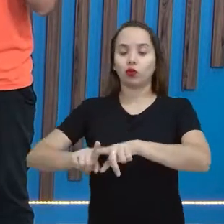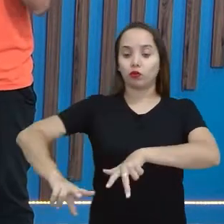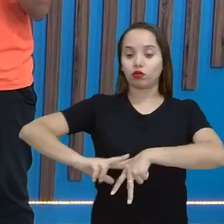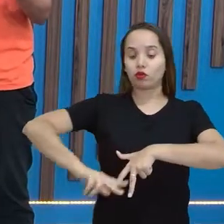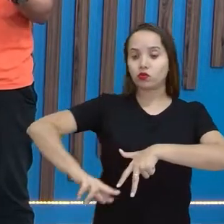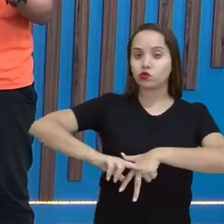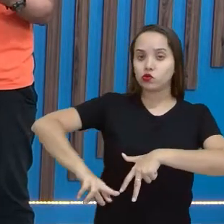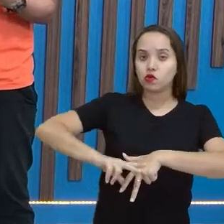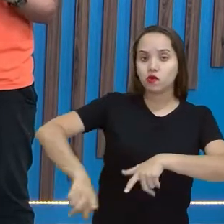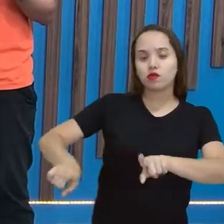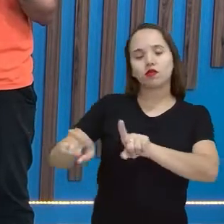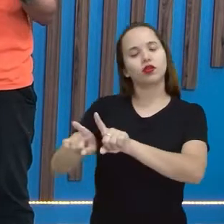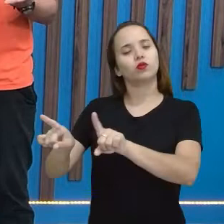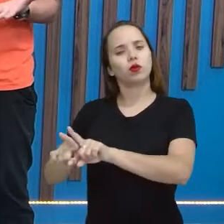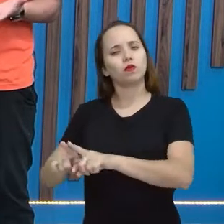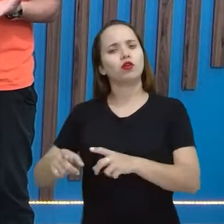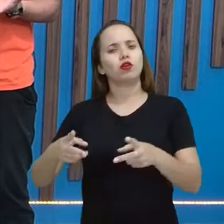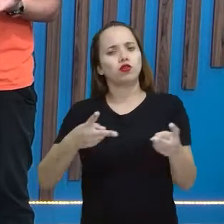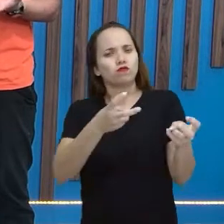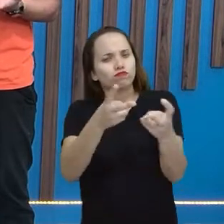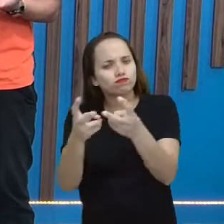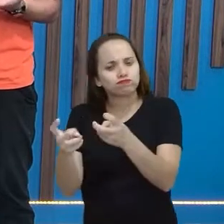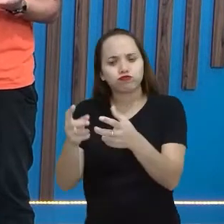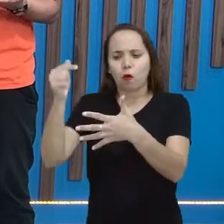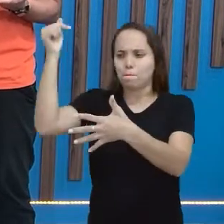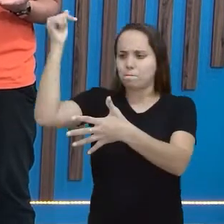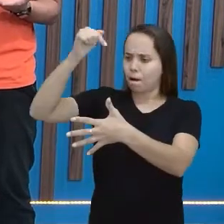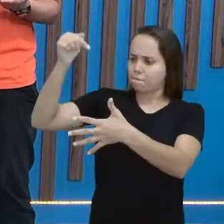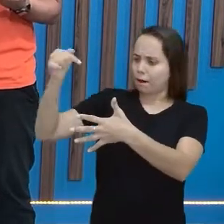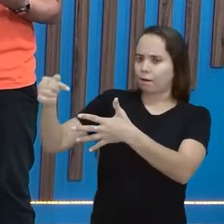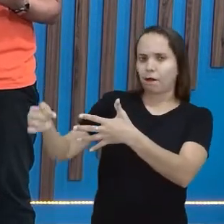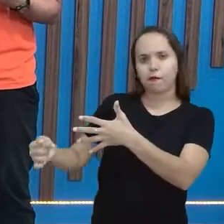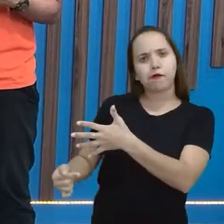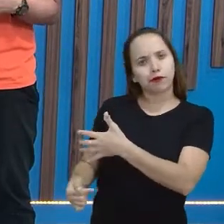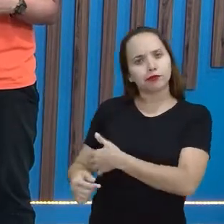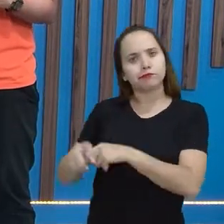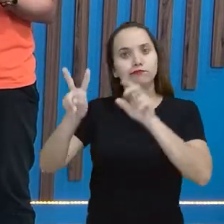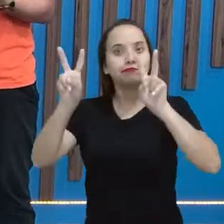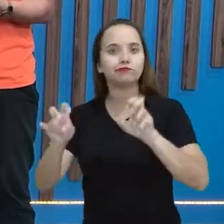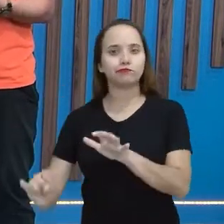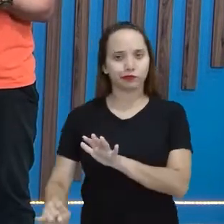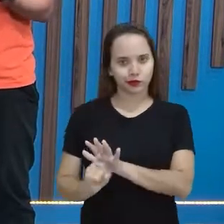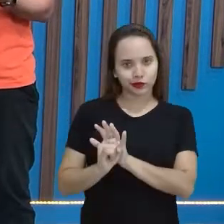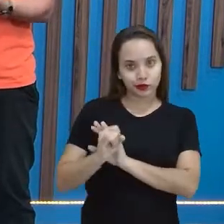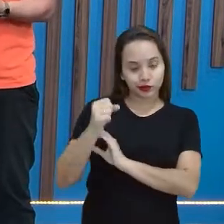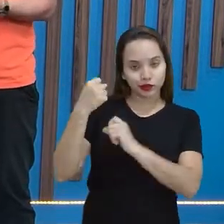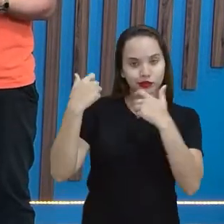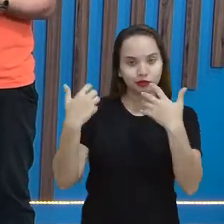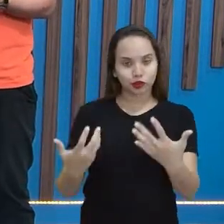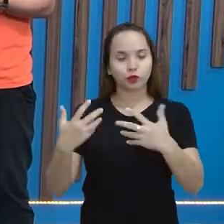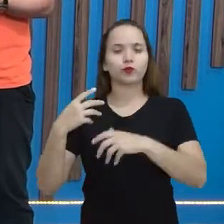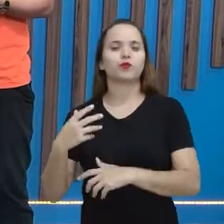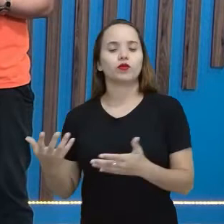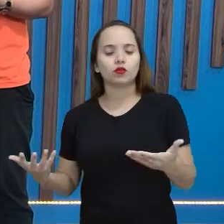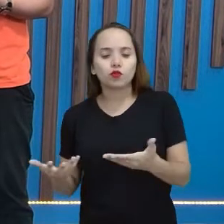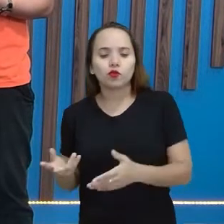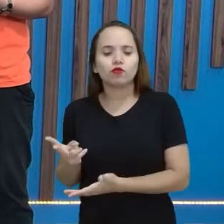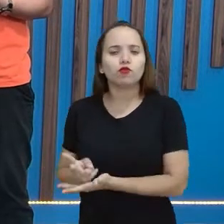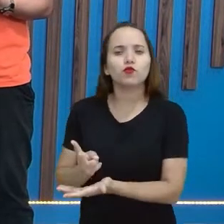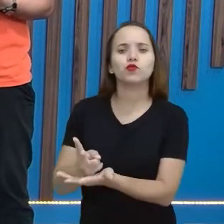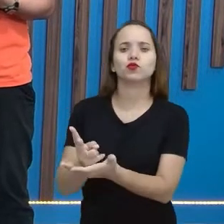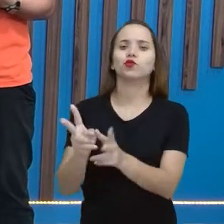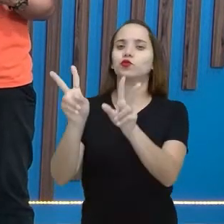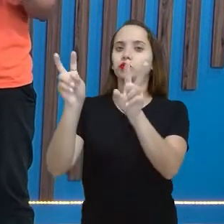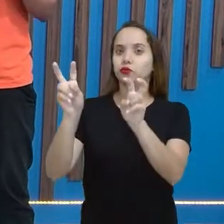gente viu diferentes aspectos sobre a identidade, tá? Então, continuando a abordar esse